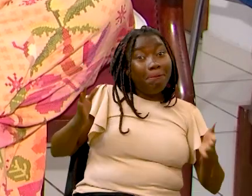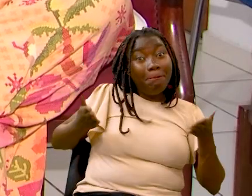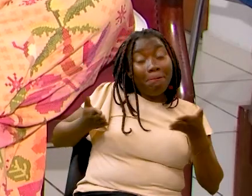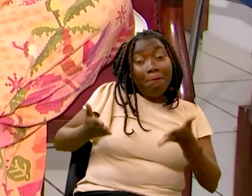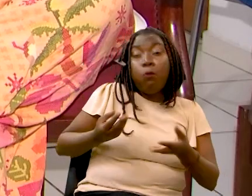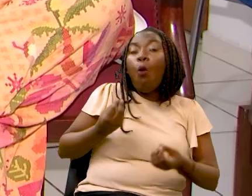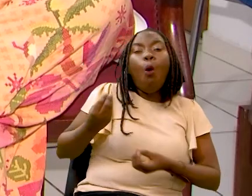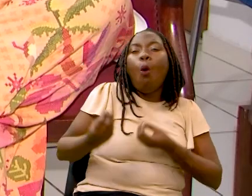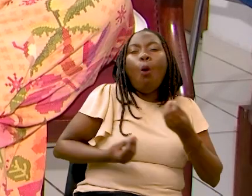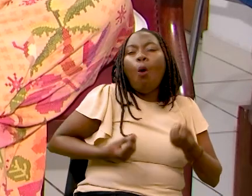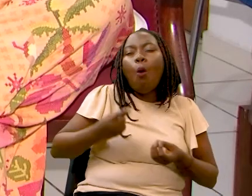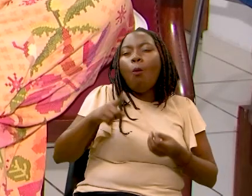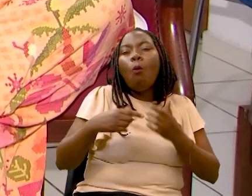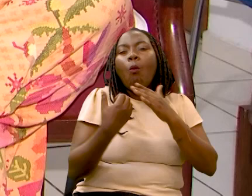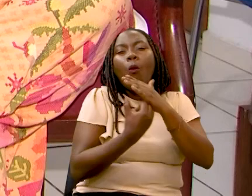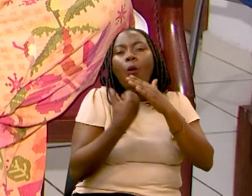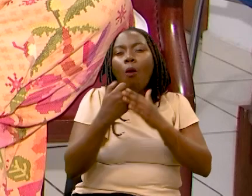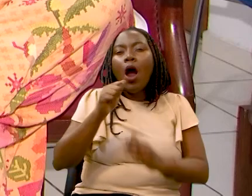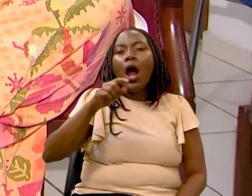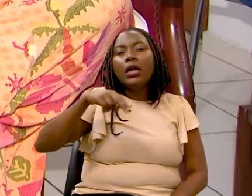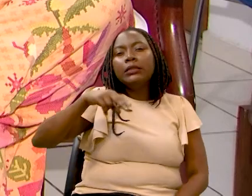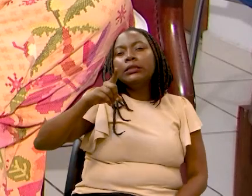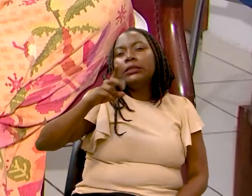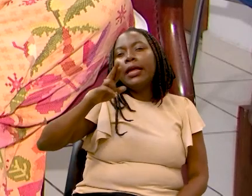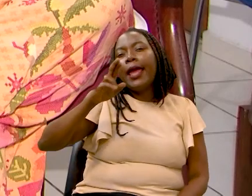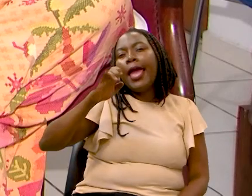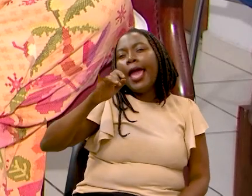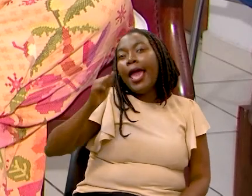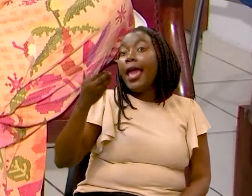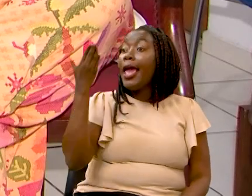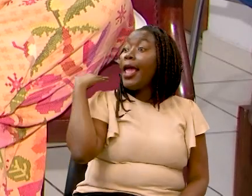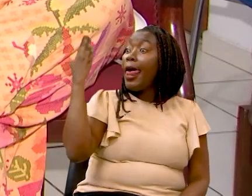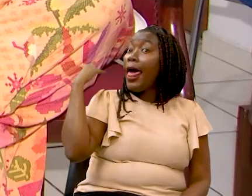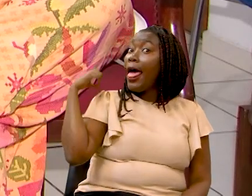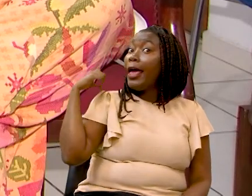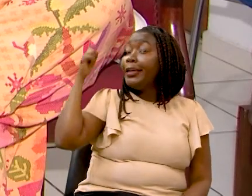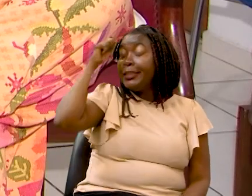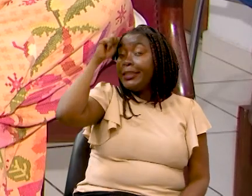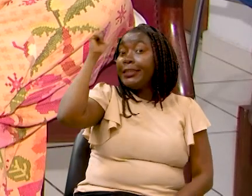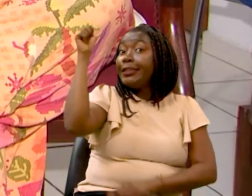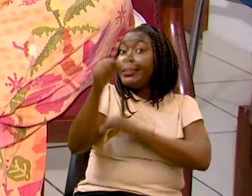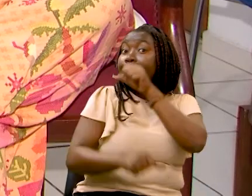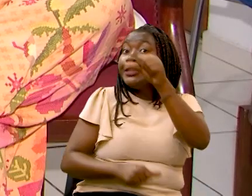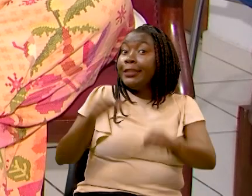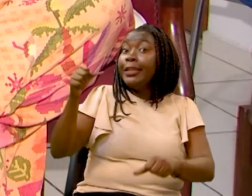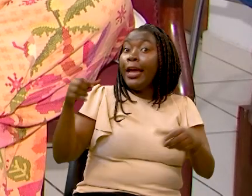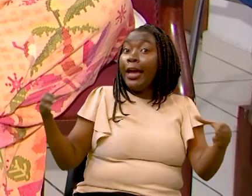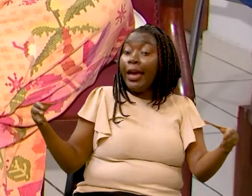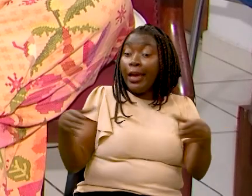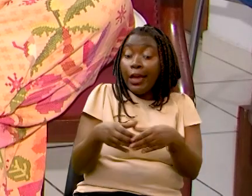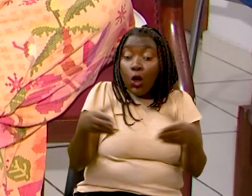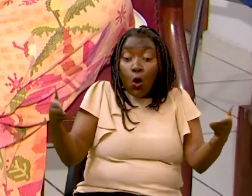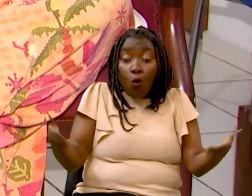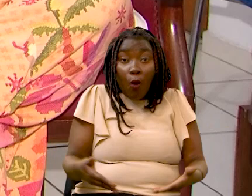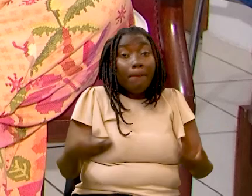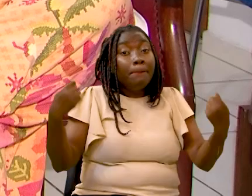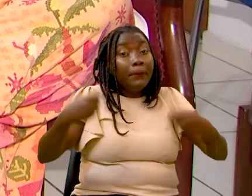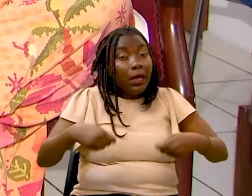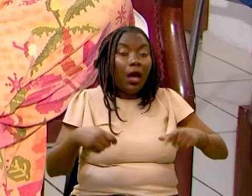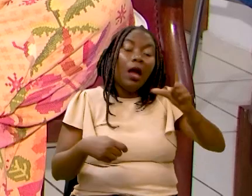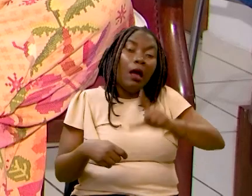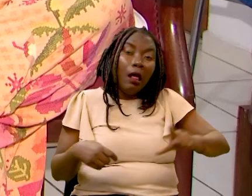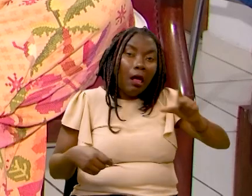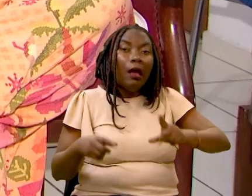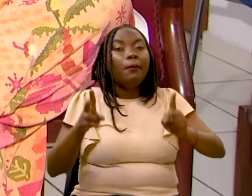no planejamento disso, como é a empresária Andréia, que lá atrás teve essa ideia de transformação de uma